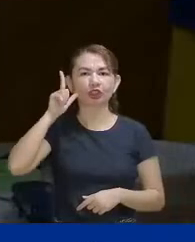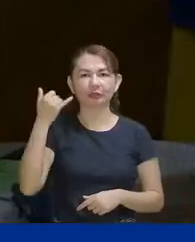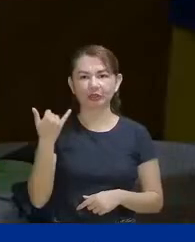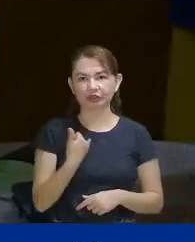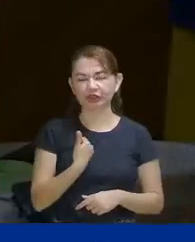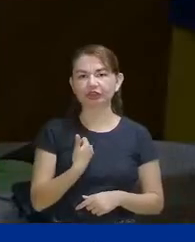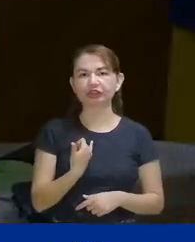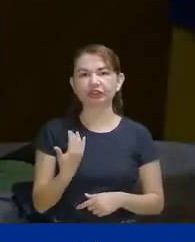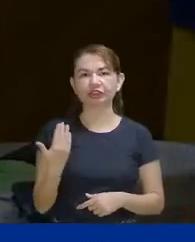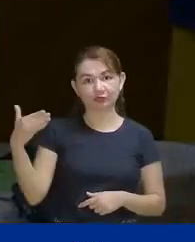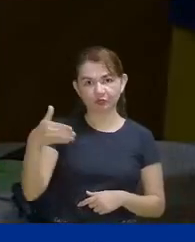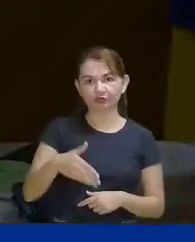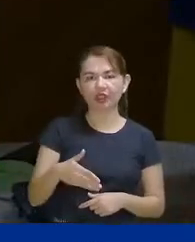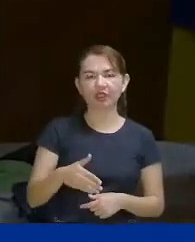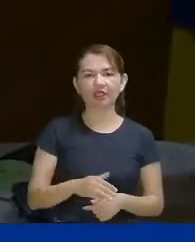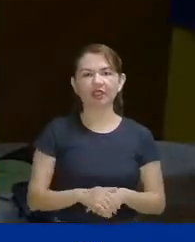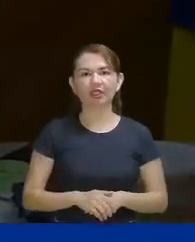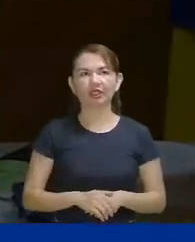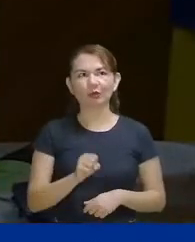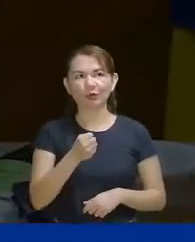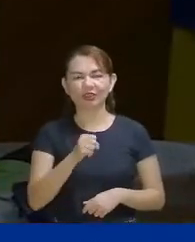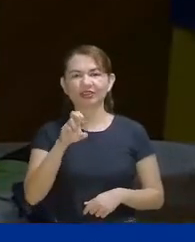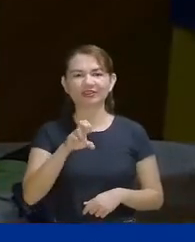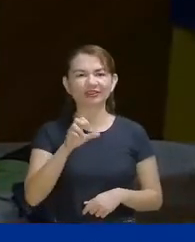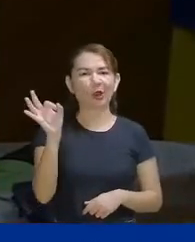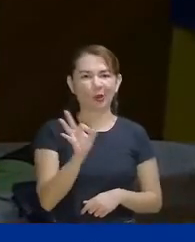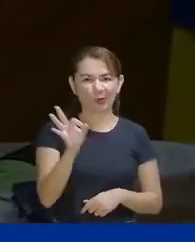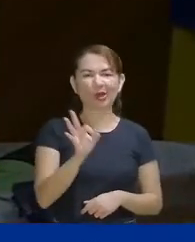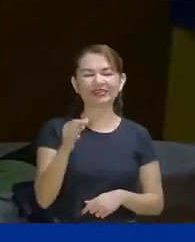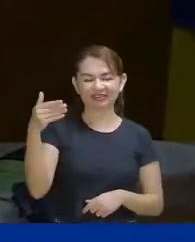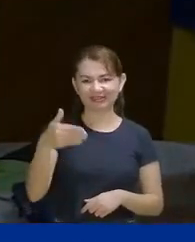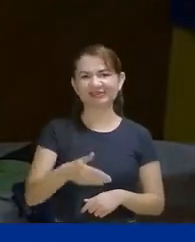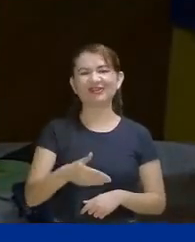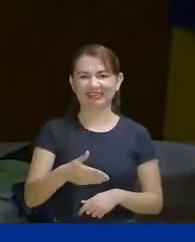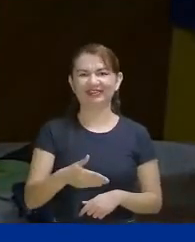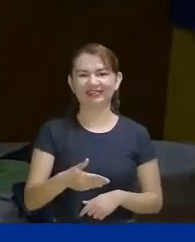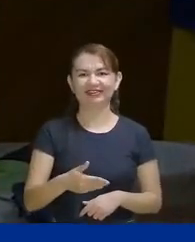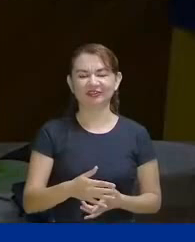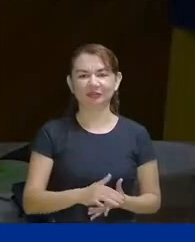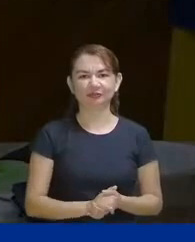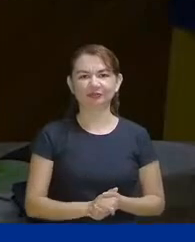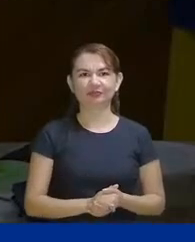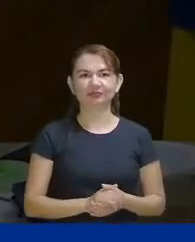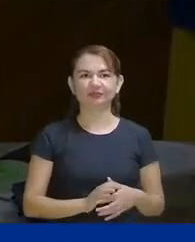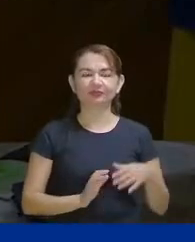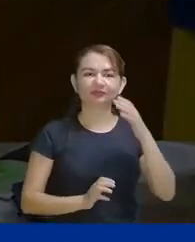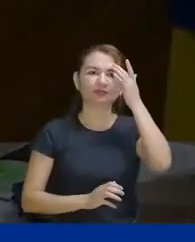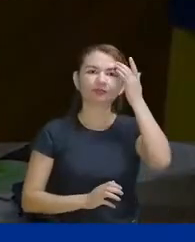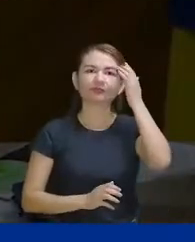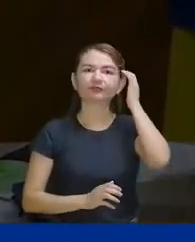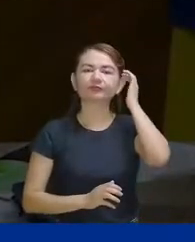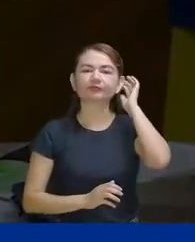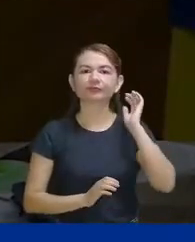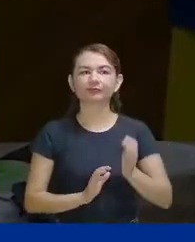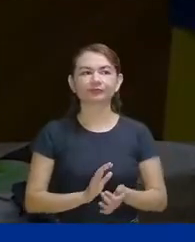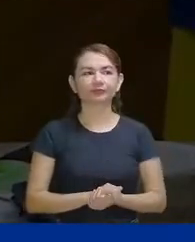me disse que 85% de chance dele estar conosco aqui. Bom, então já fica